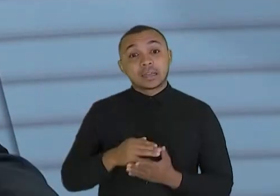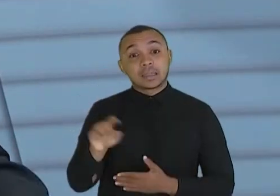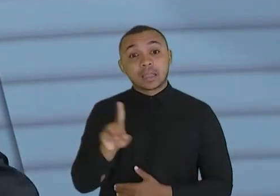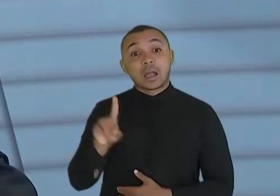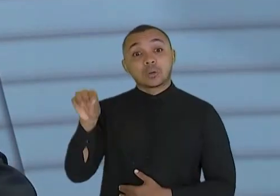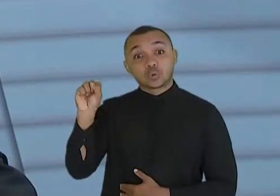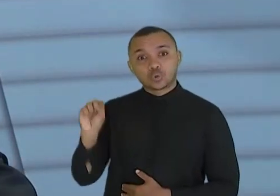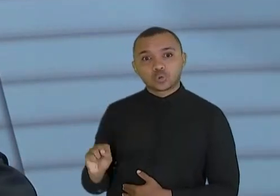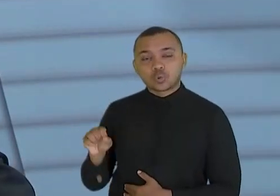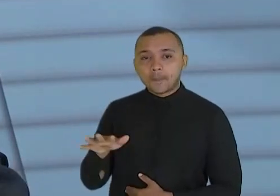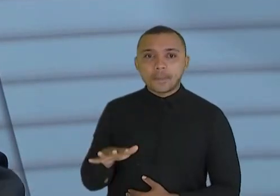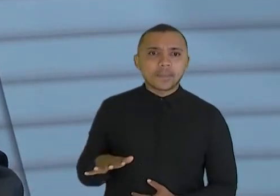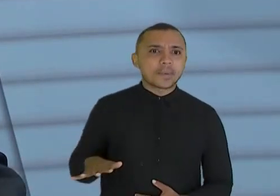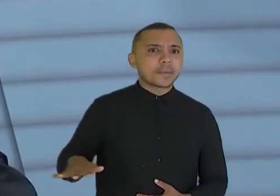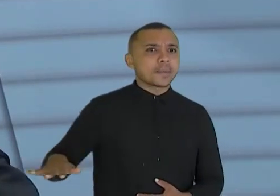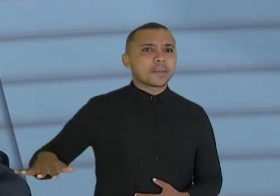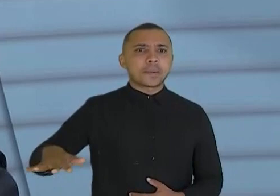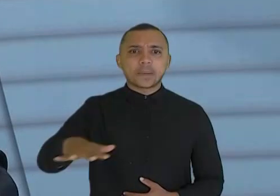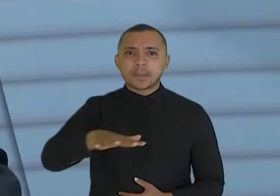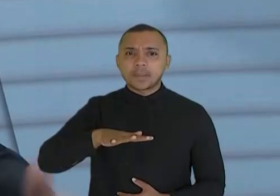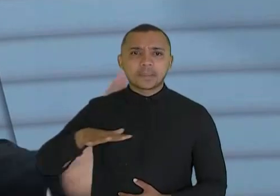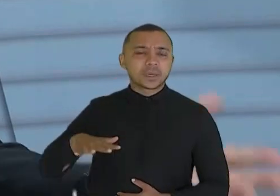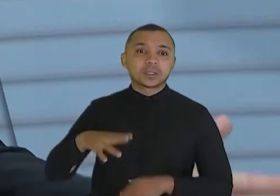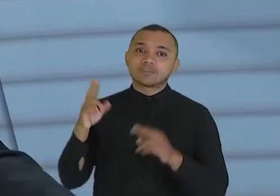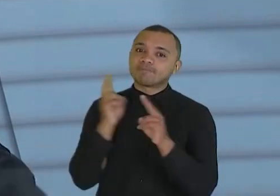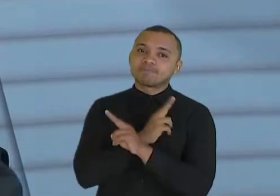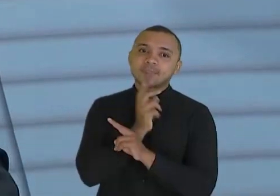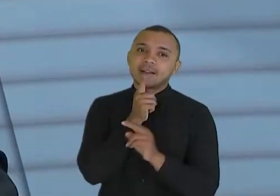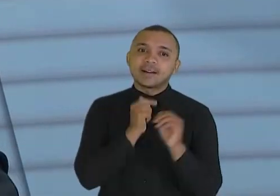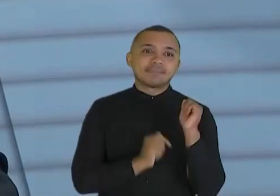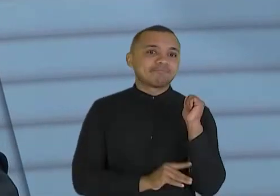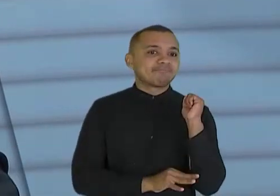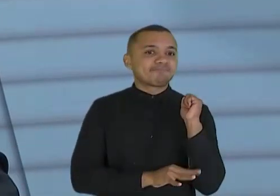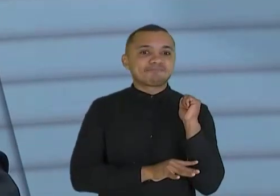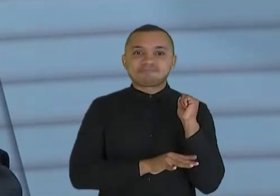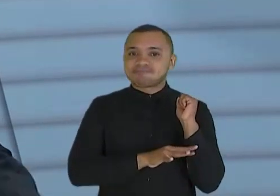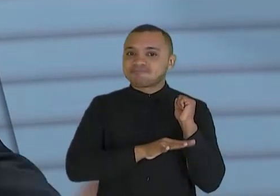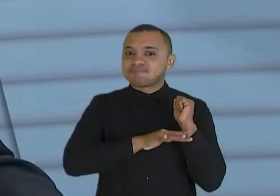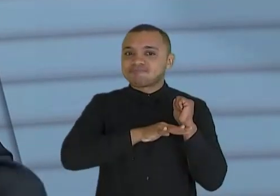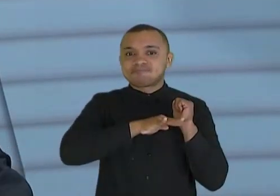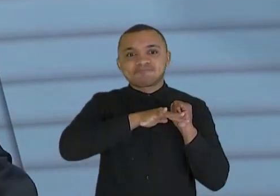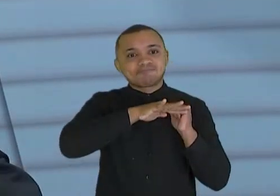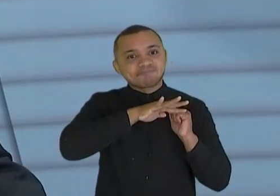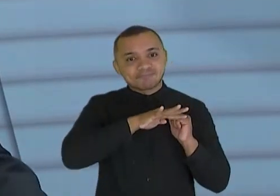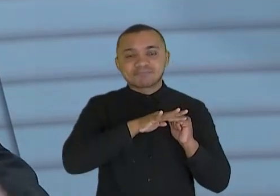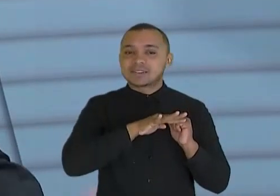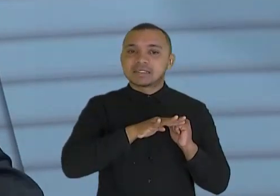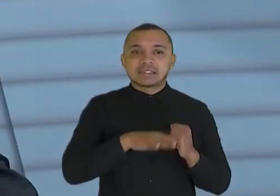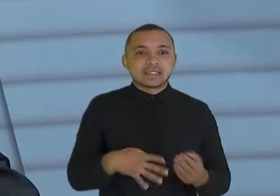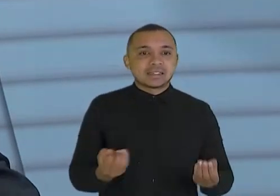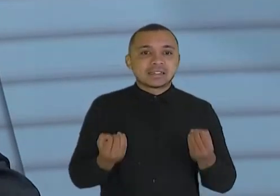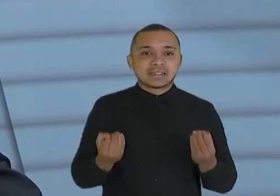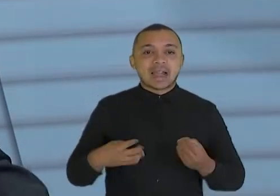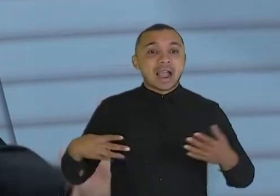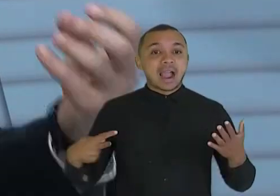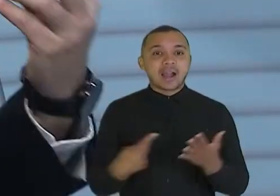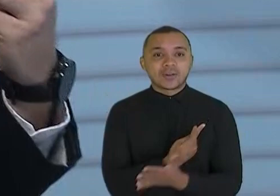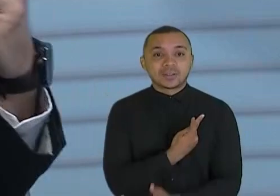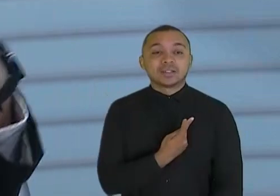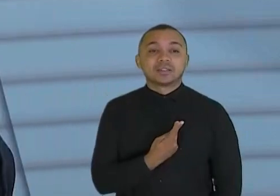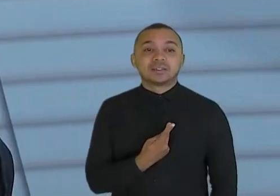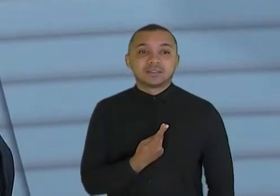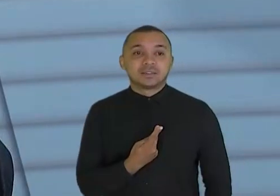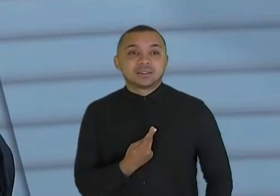mais de metade dos municípios em situação de emergência, né? E continua se acreditar assim, que as coisas acontecem e